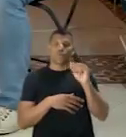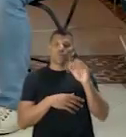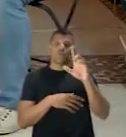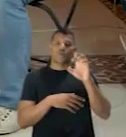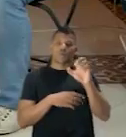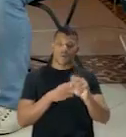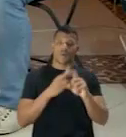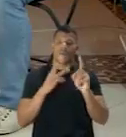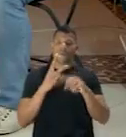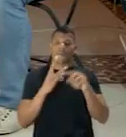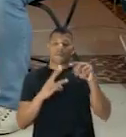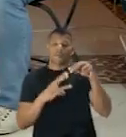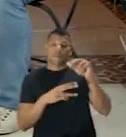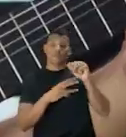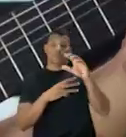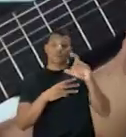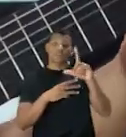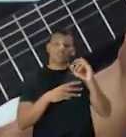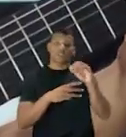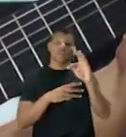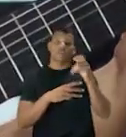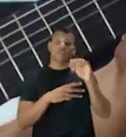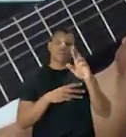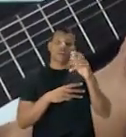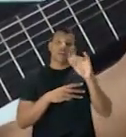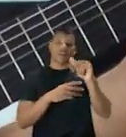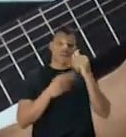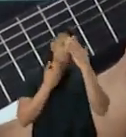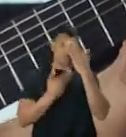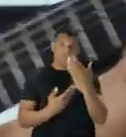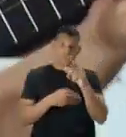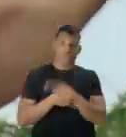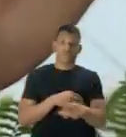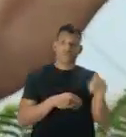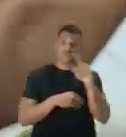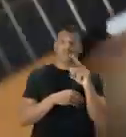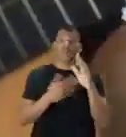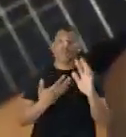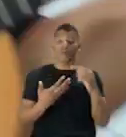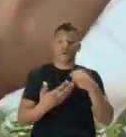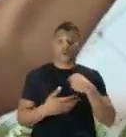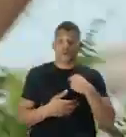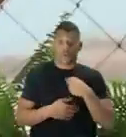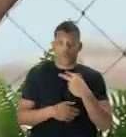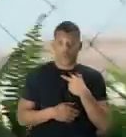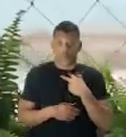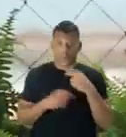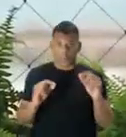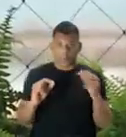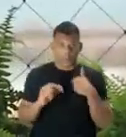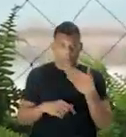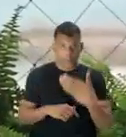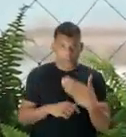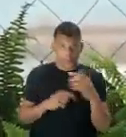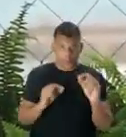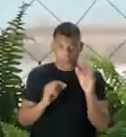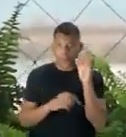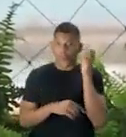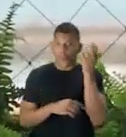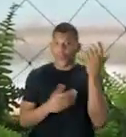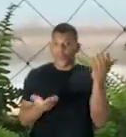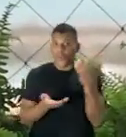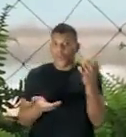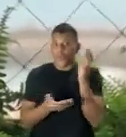Narcélio Ferreira. Obrigado a vocês. Eu não podia deixar de pedir para ouvir aqui Além